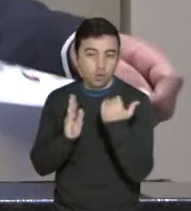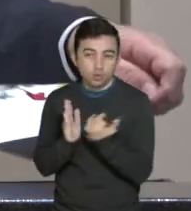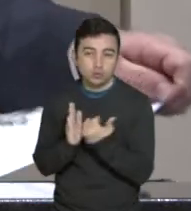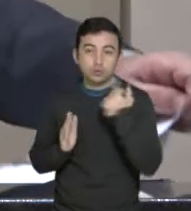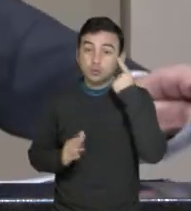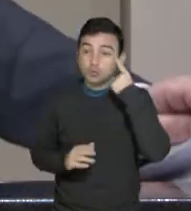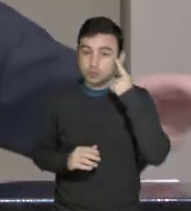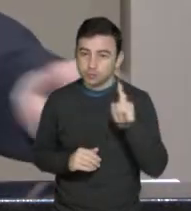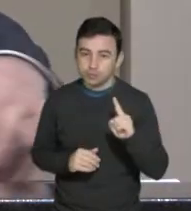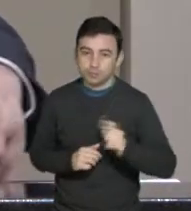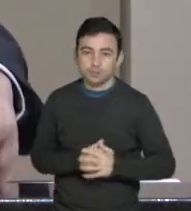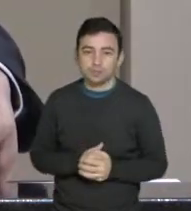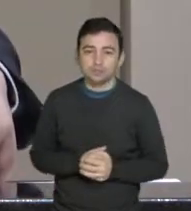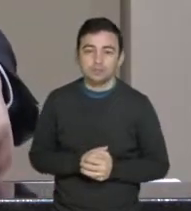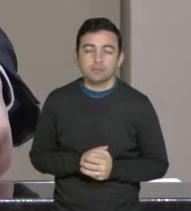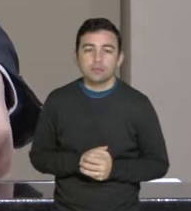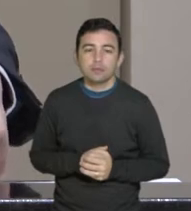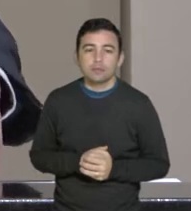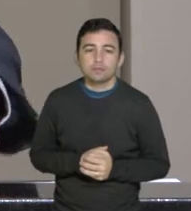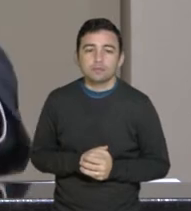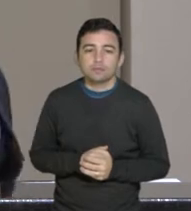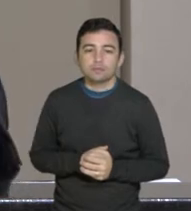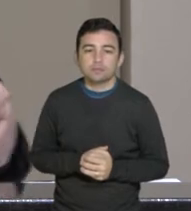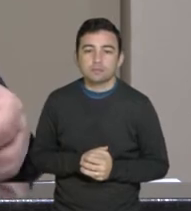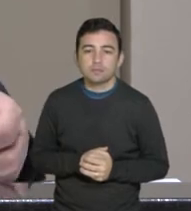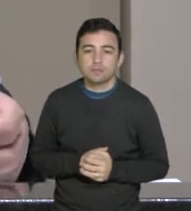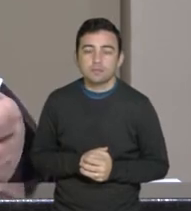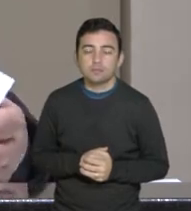do dia.